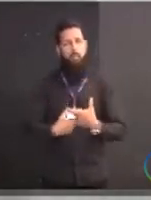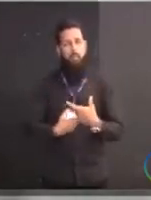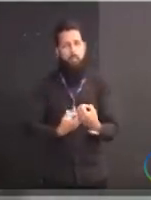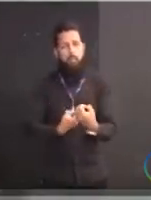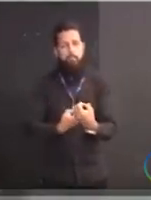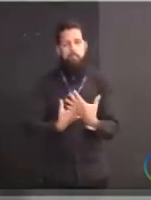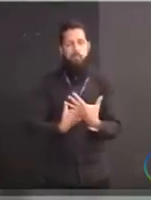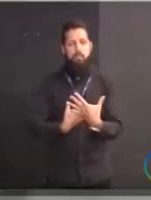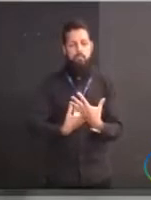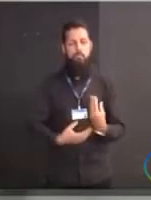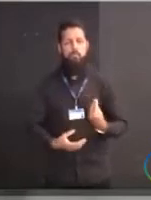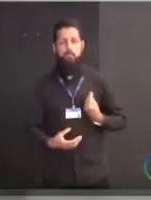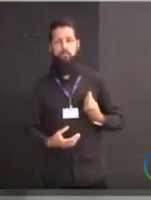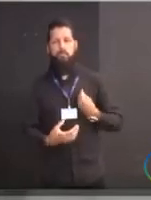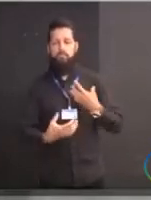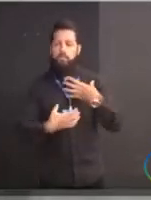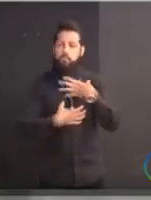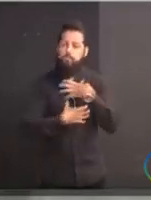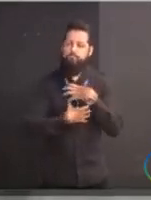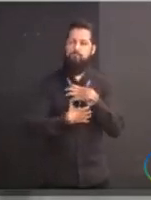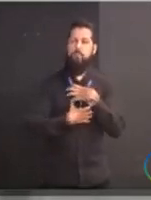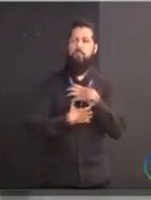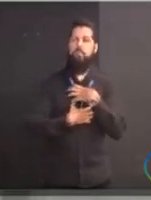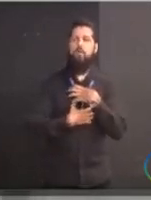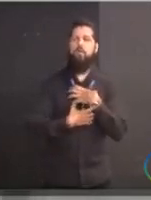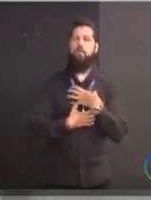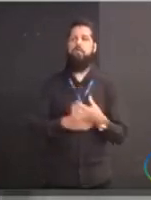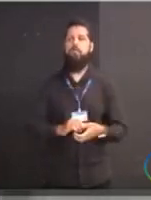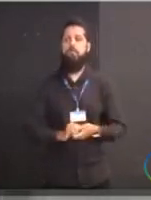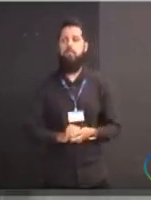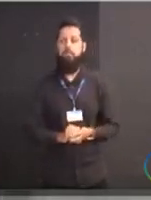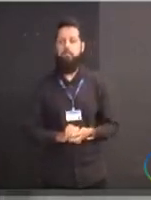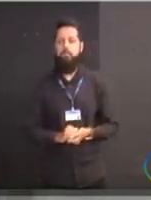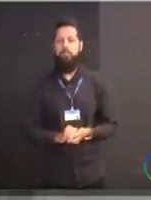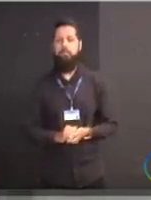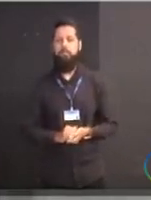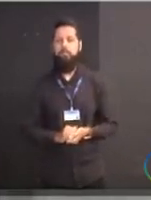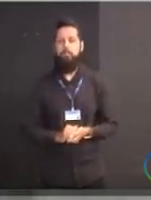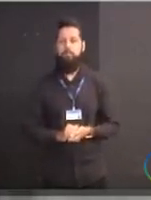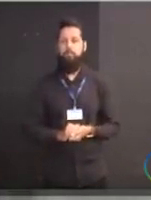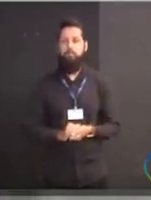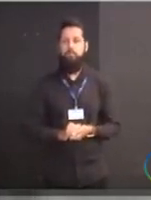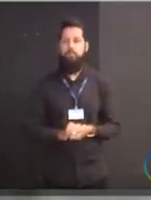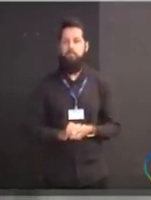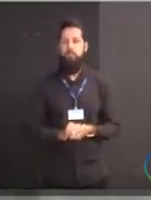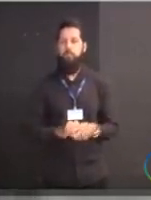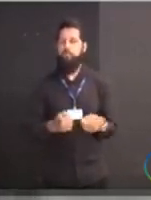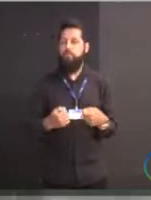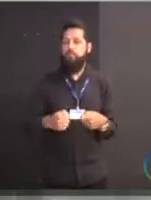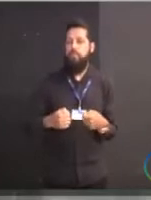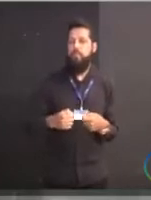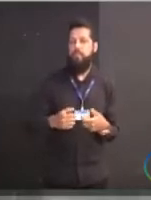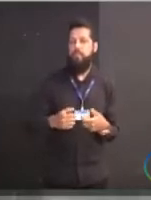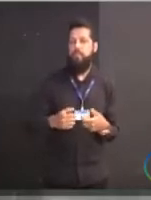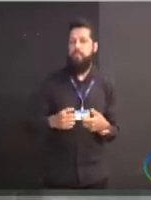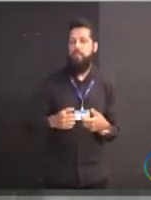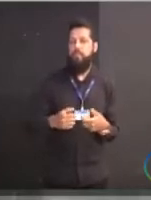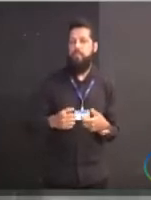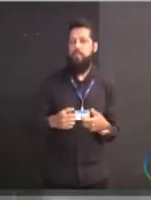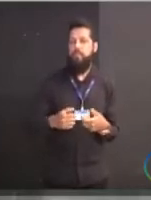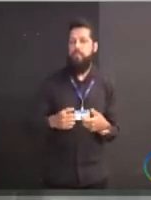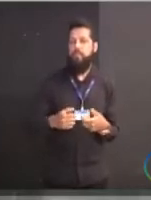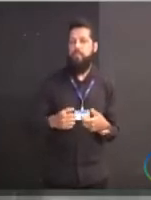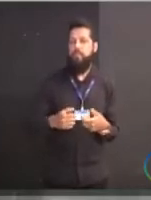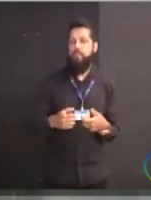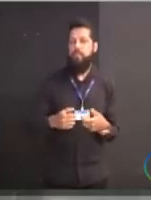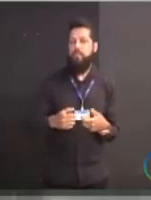em sua fase embrionária, sem que nós possamos ainda defini-lo em toda a sua...